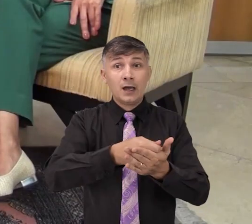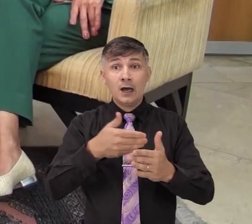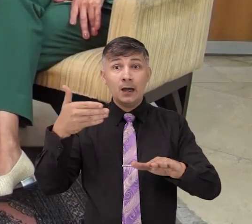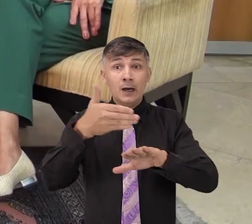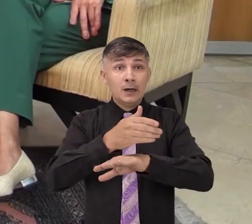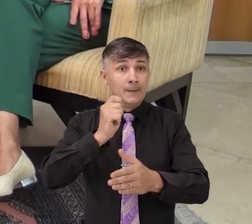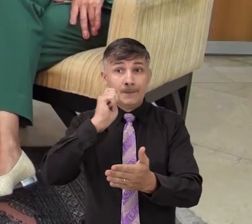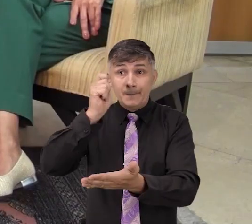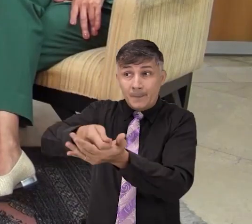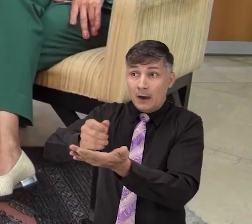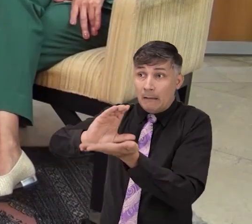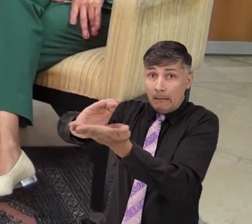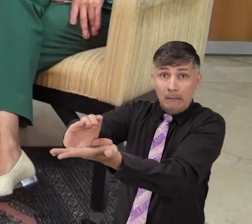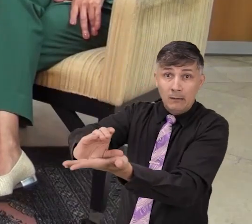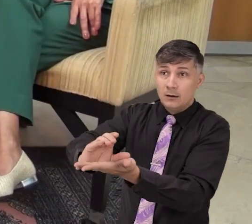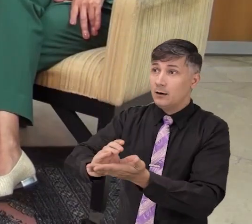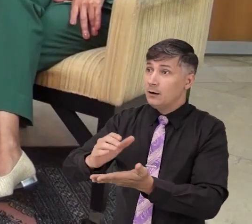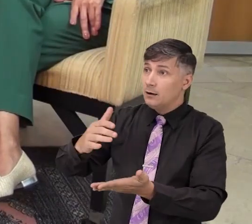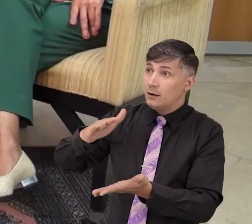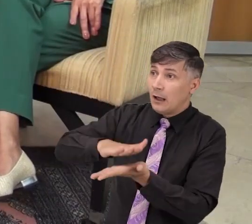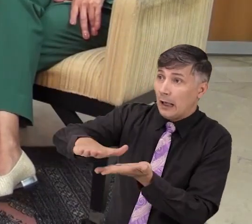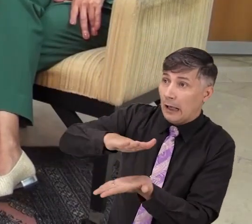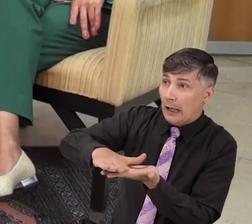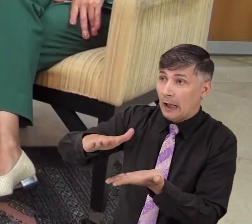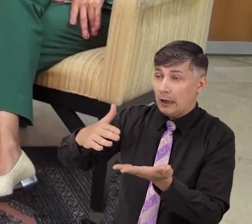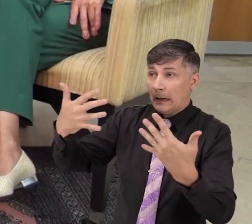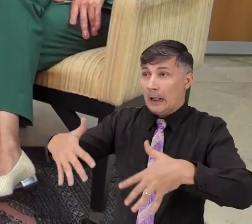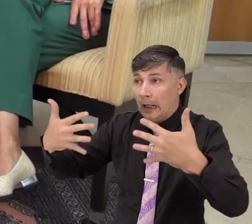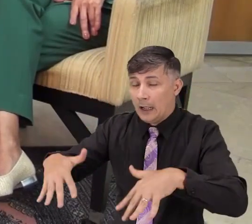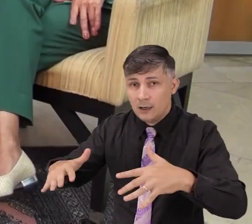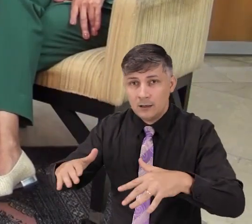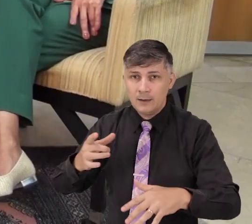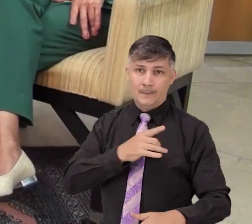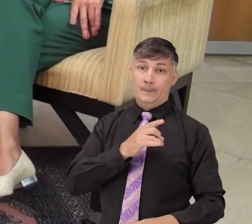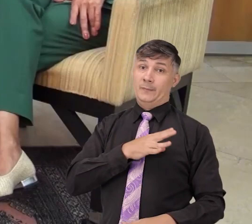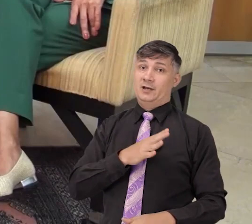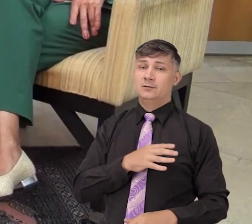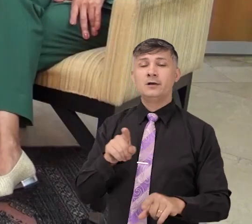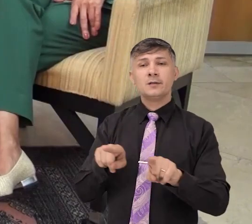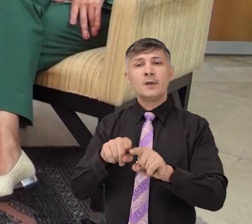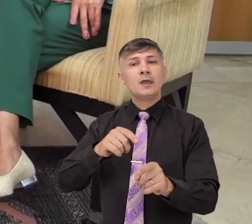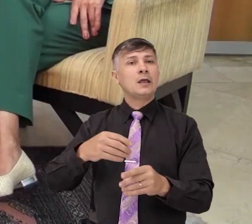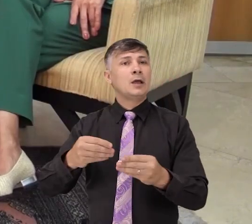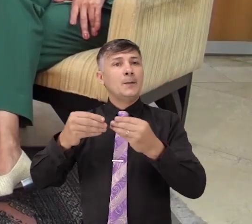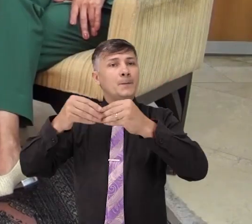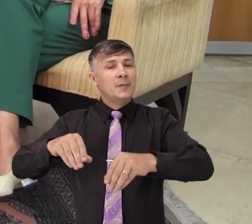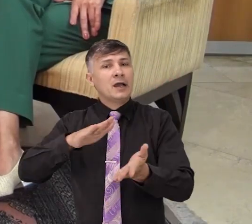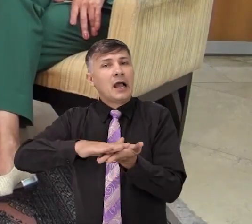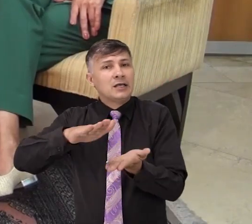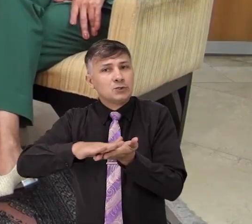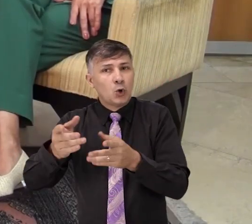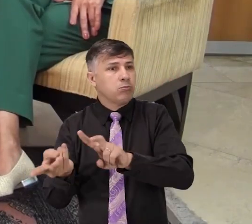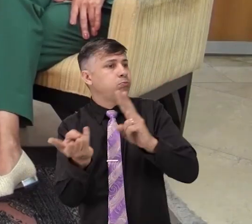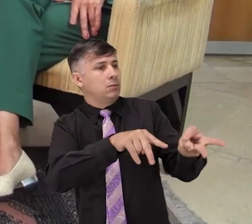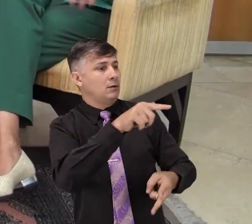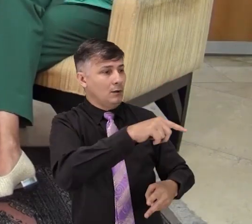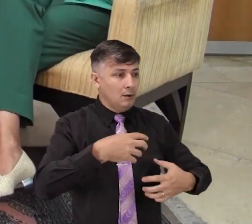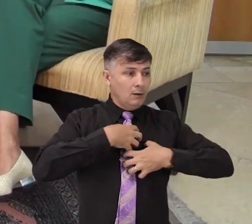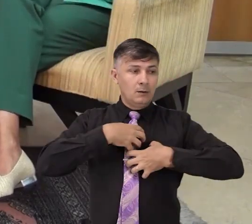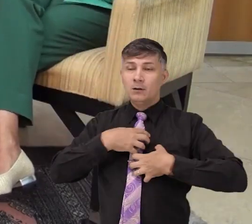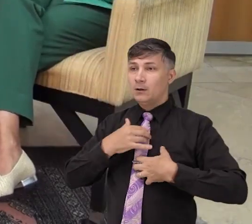parte contrária, honorários. Né, as custas foram transferidas para quem não tinha menor condição, né,